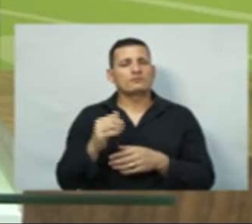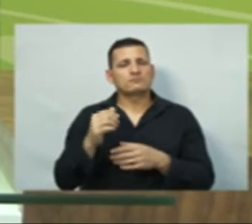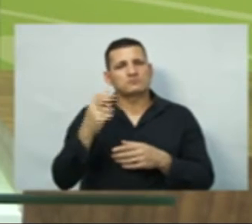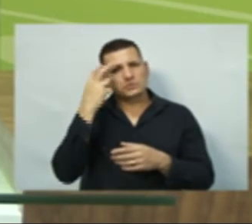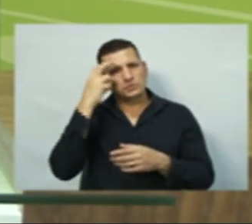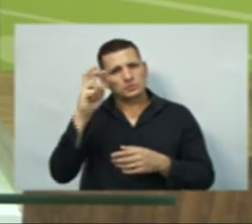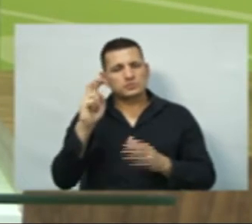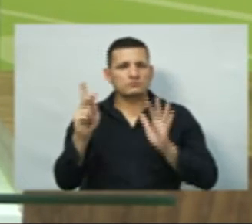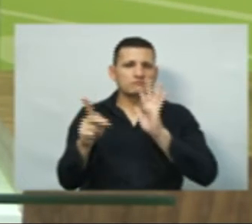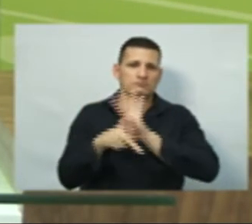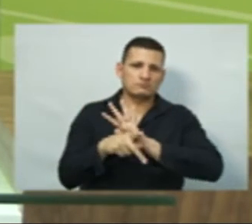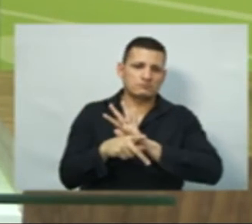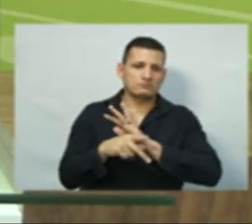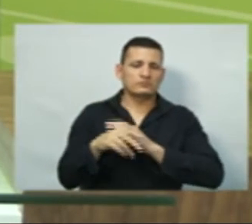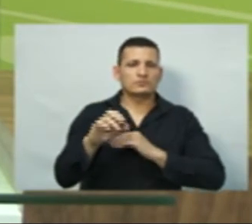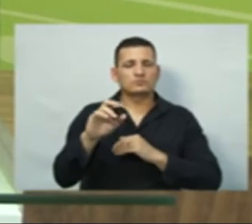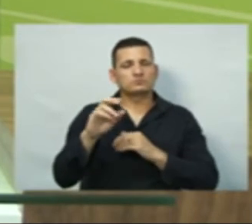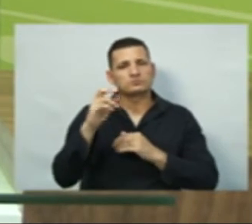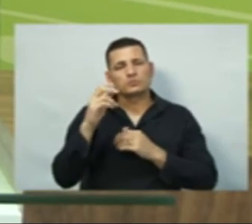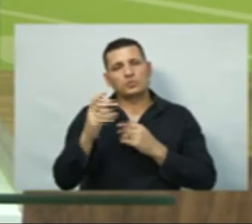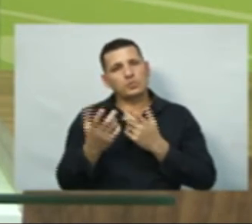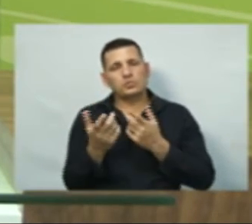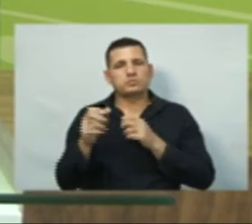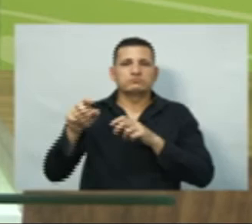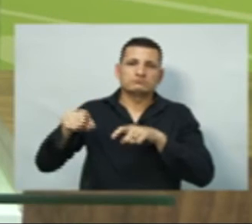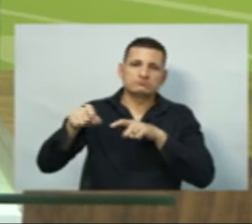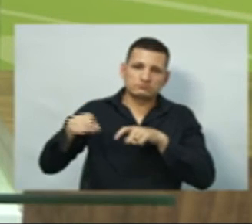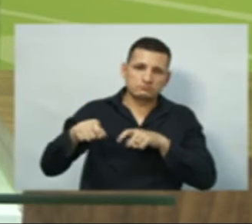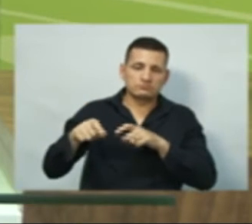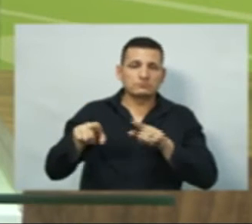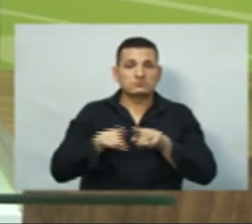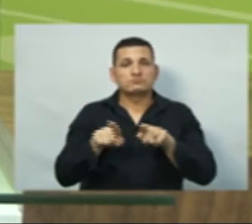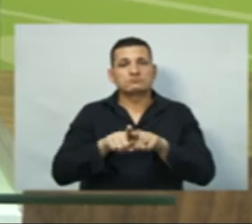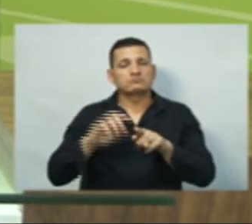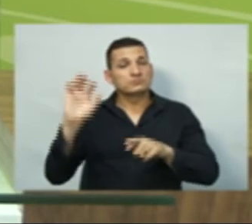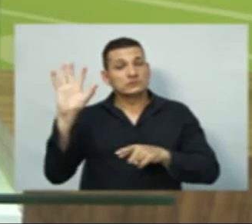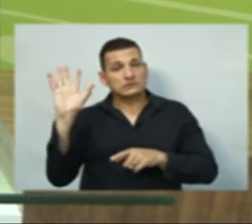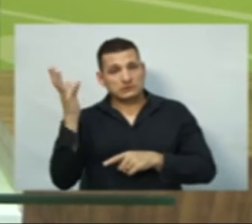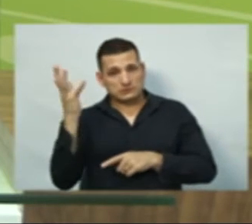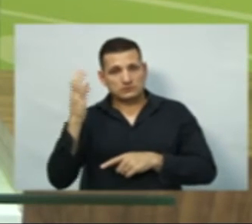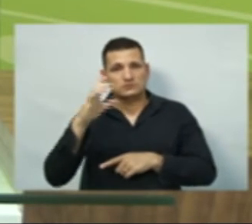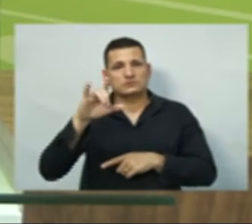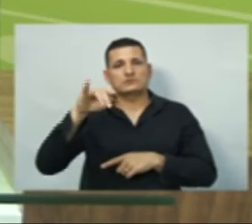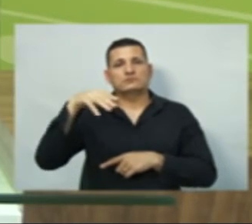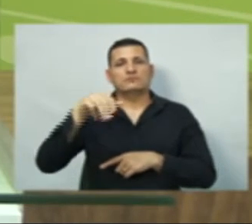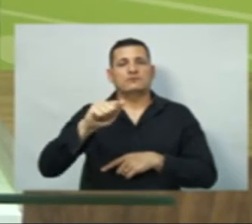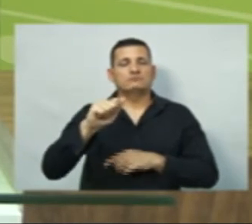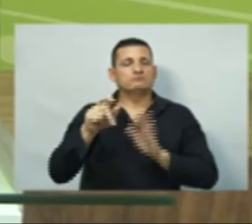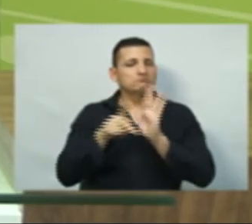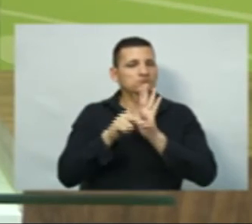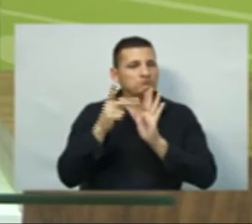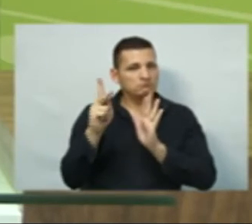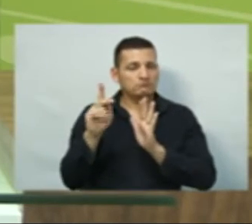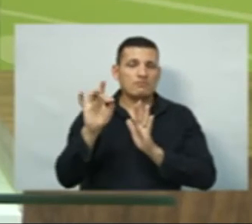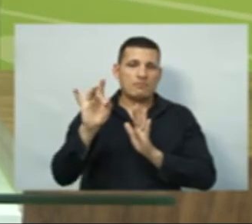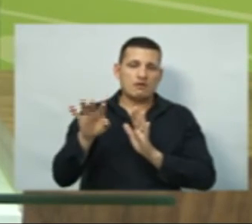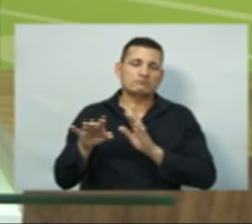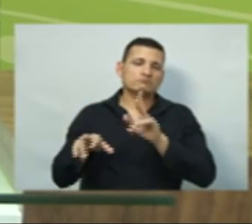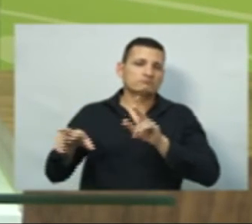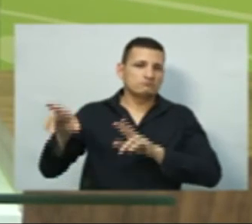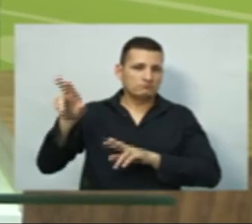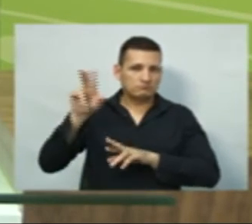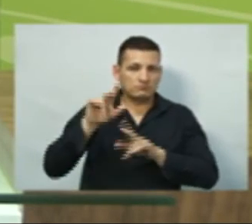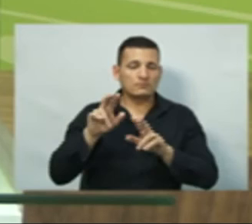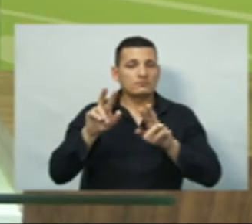popular, tem uma cultura de plantio, tem um clima específico, isso tudo são coisas específicas. Por isso que